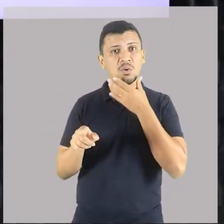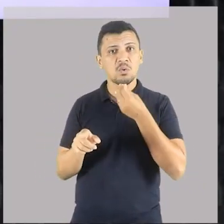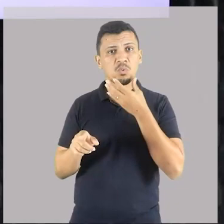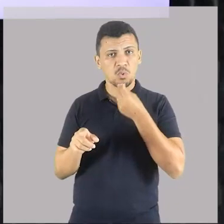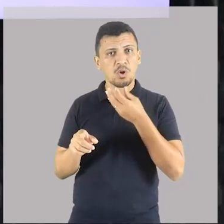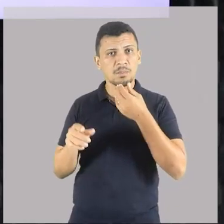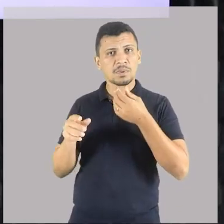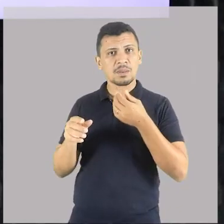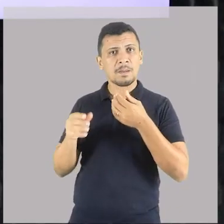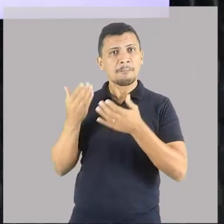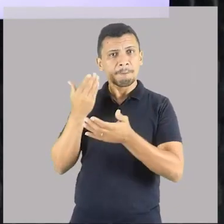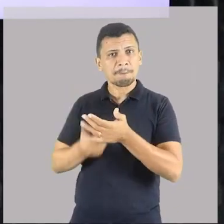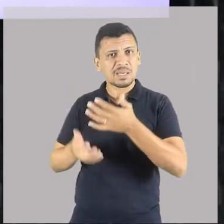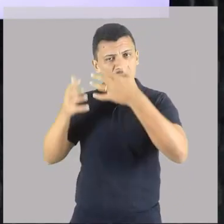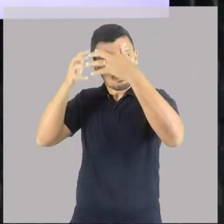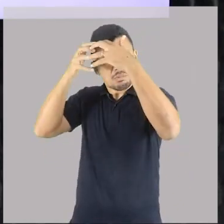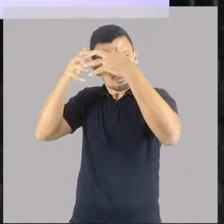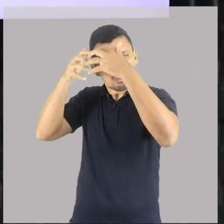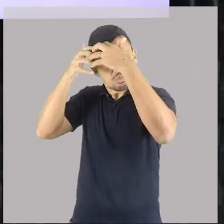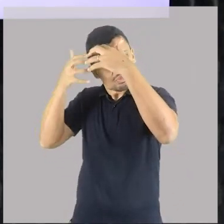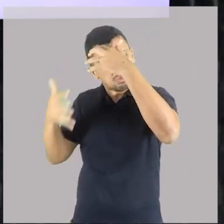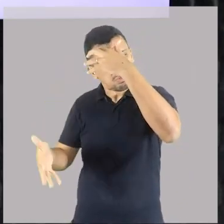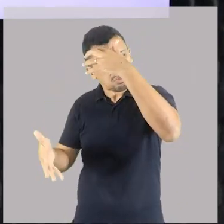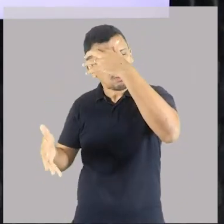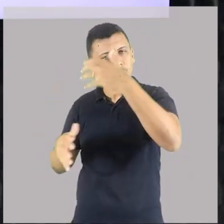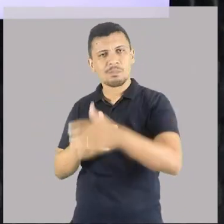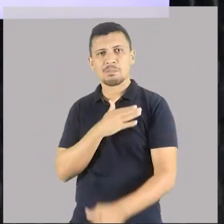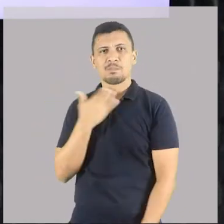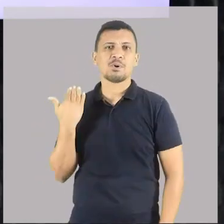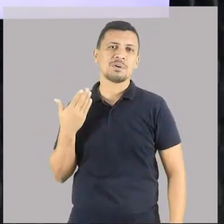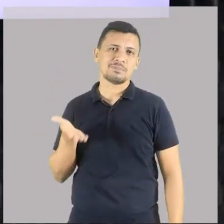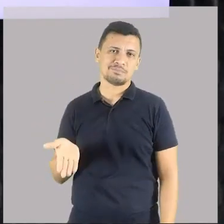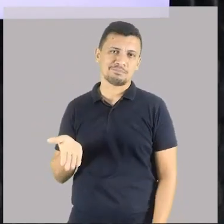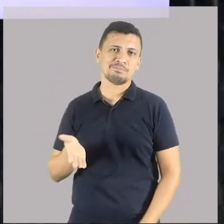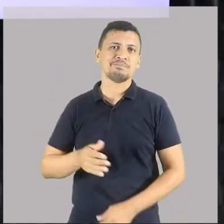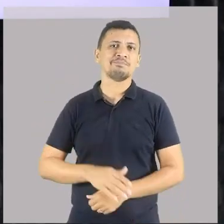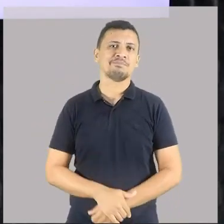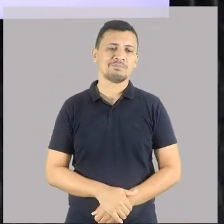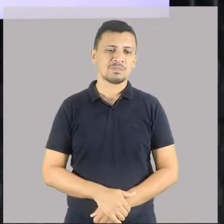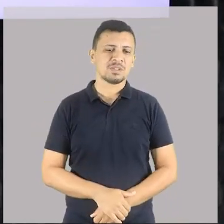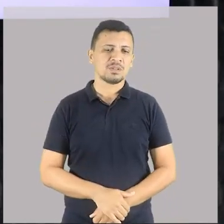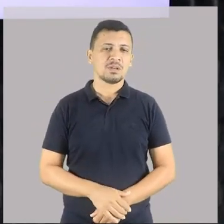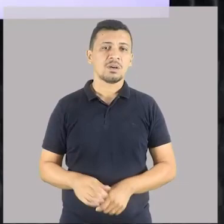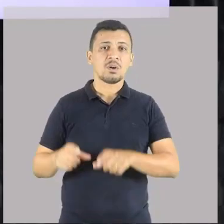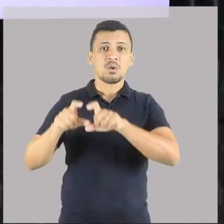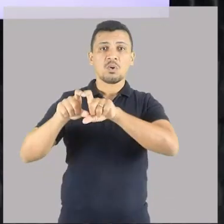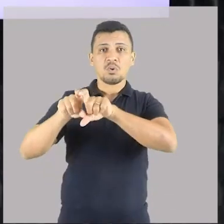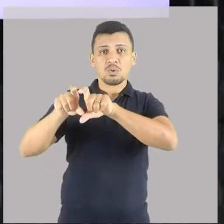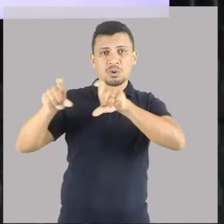perder massa encefálica acabou falecendo no local. A oração que